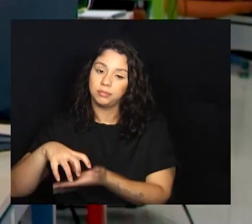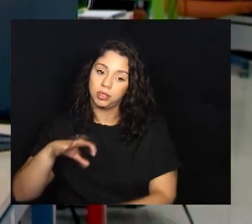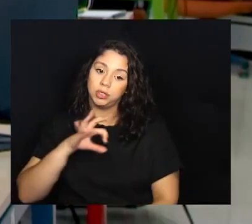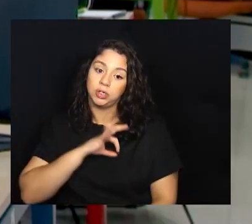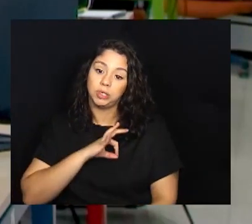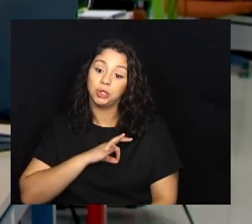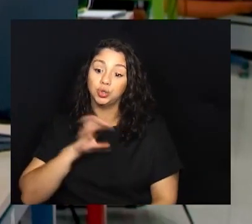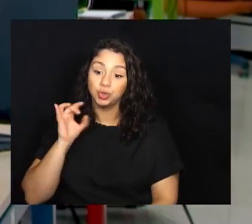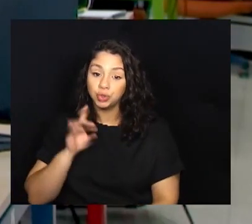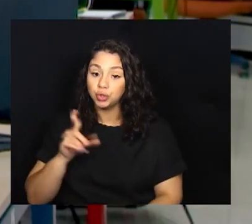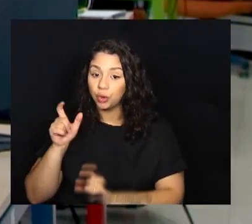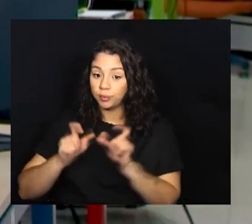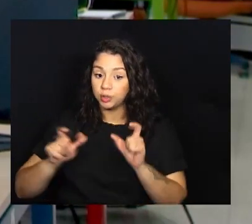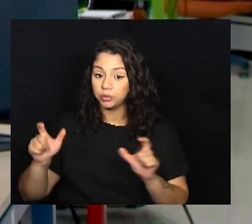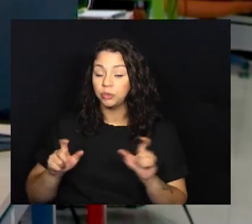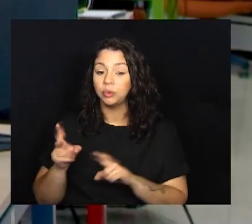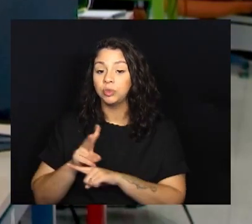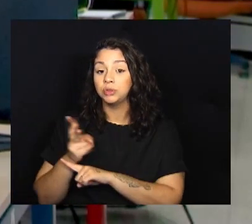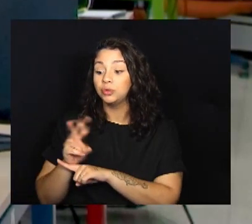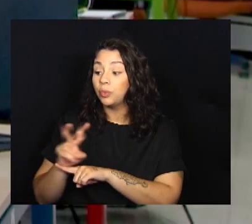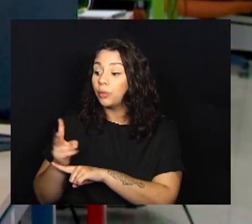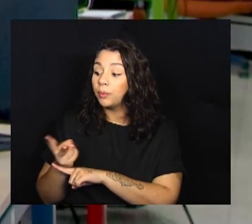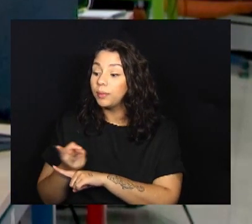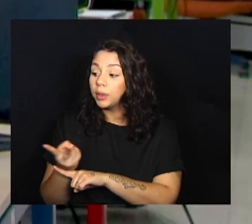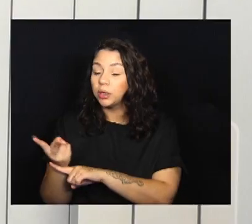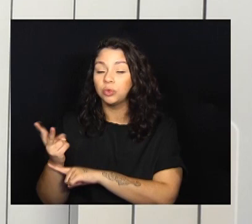só pelos peritos da Polícia Federal.